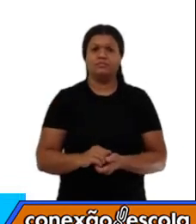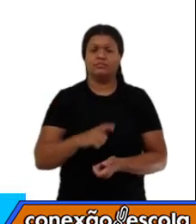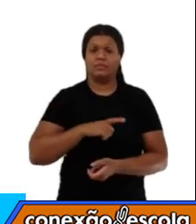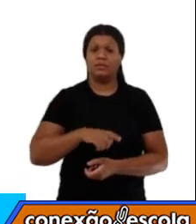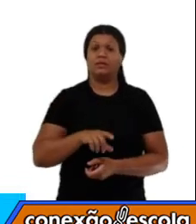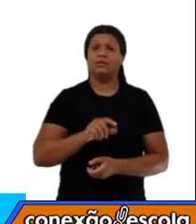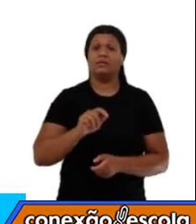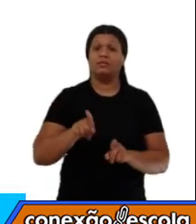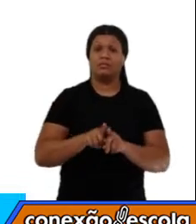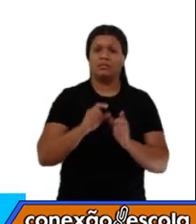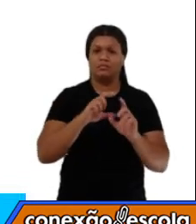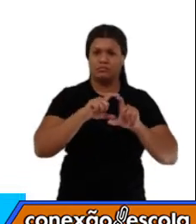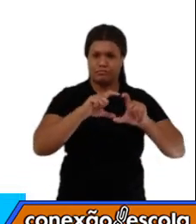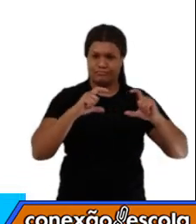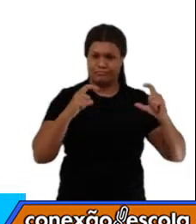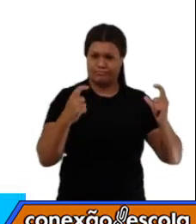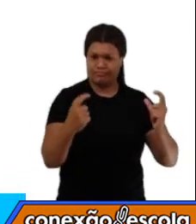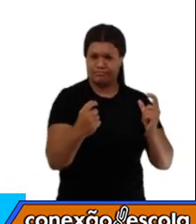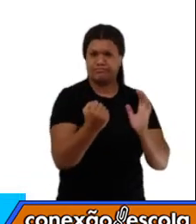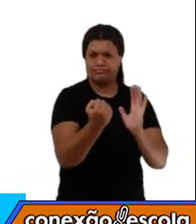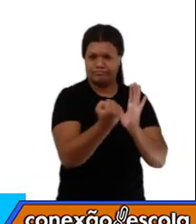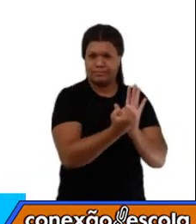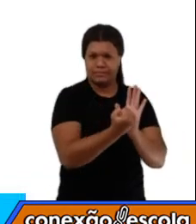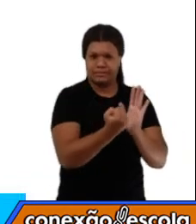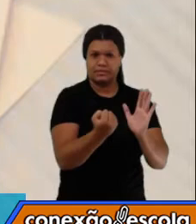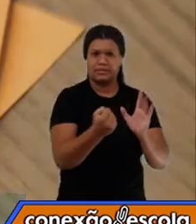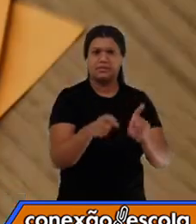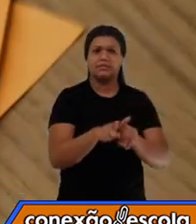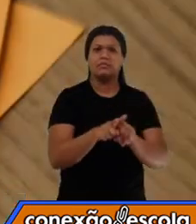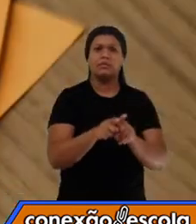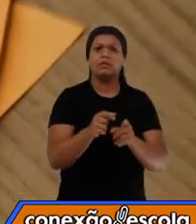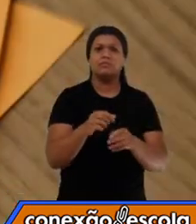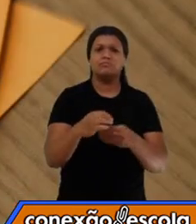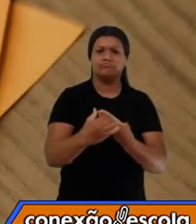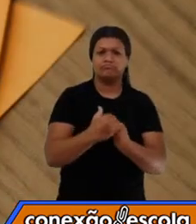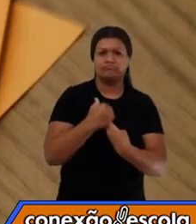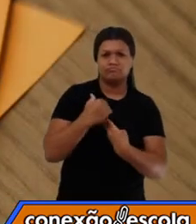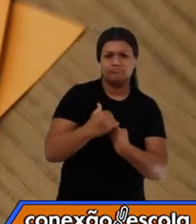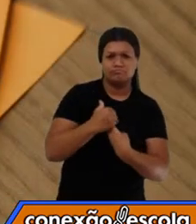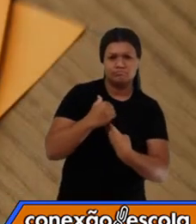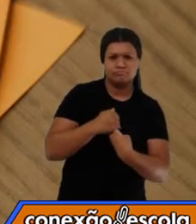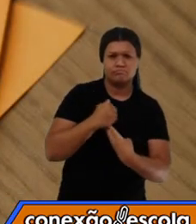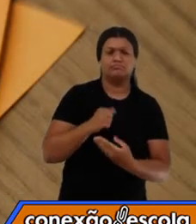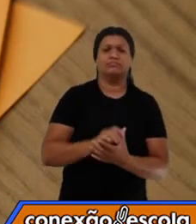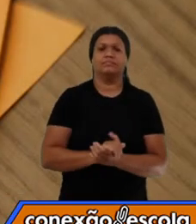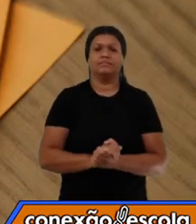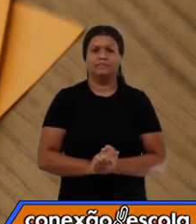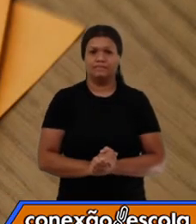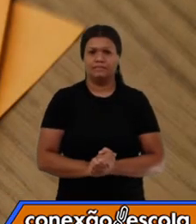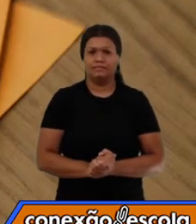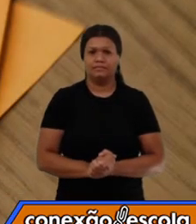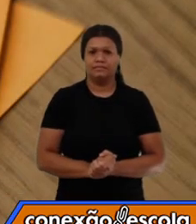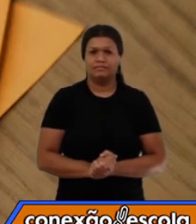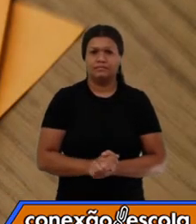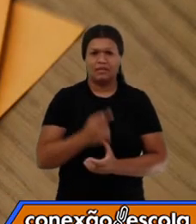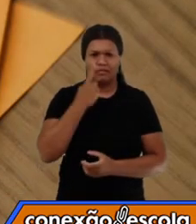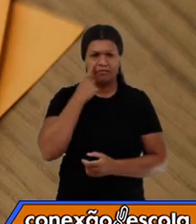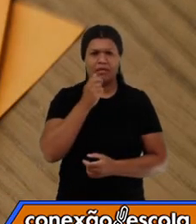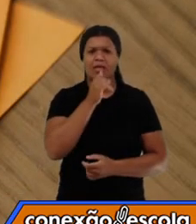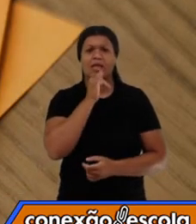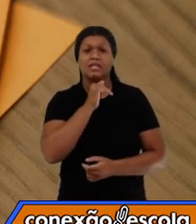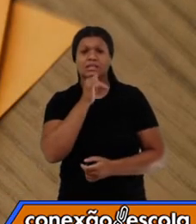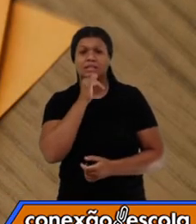Os rótulos, que são os labels. E os guias ou manuais, que são os guides. Vamos ver alguns